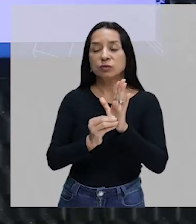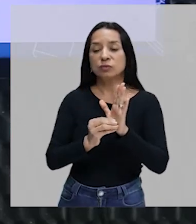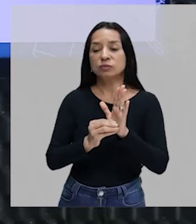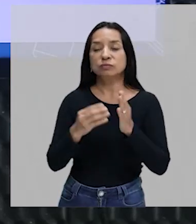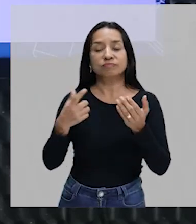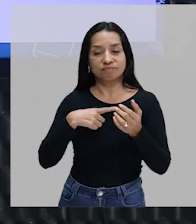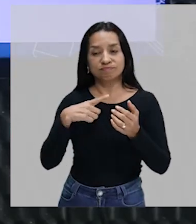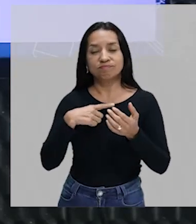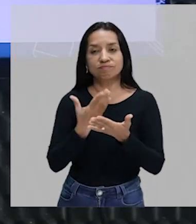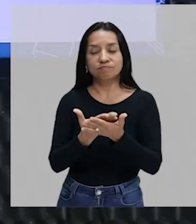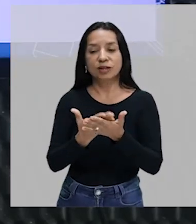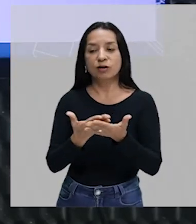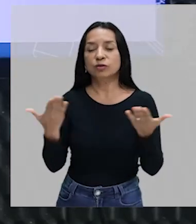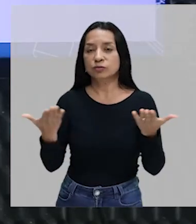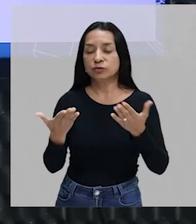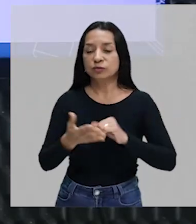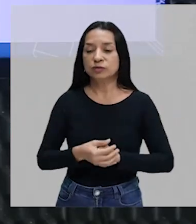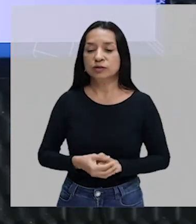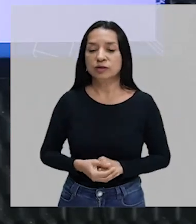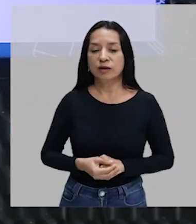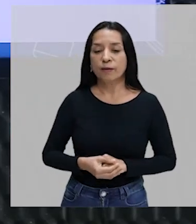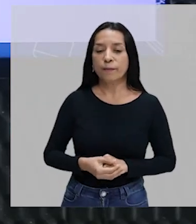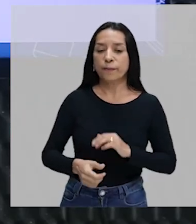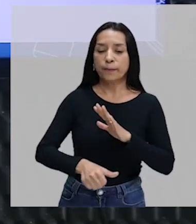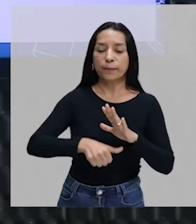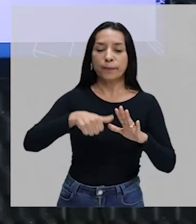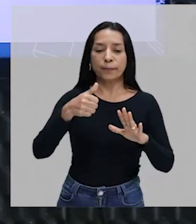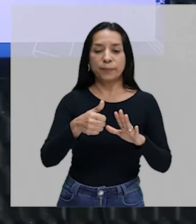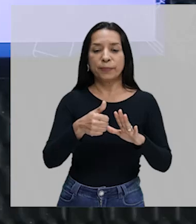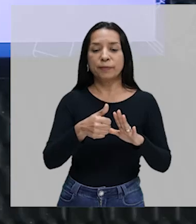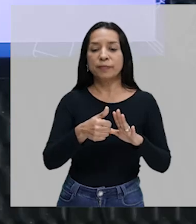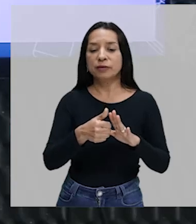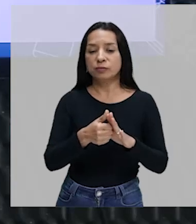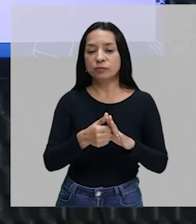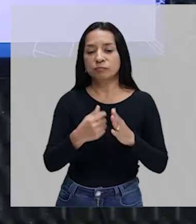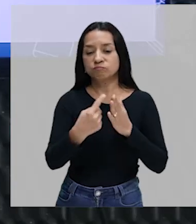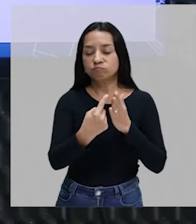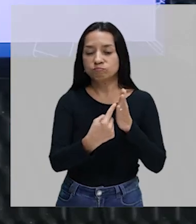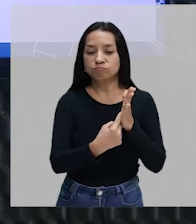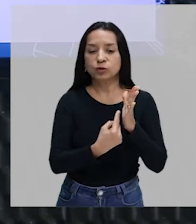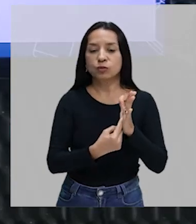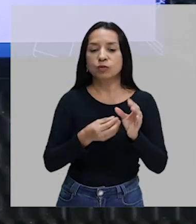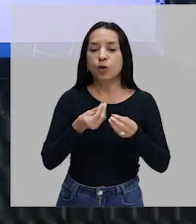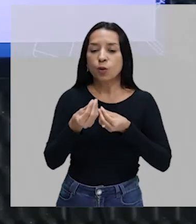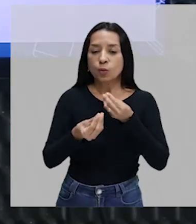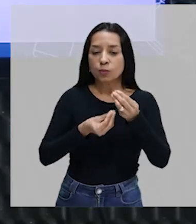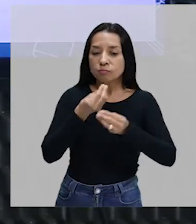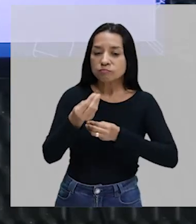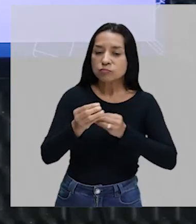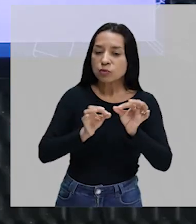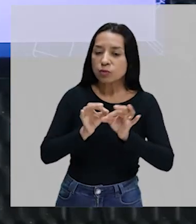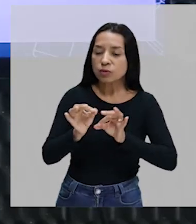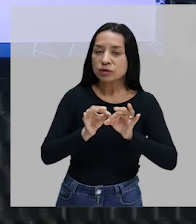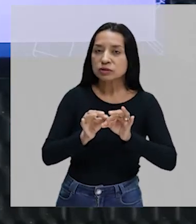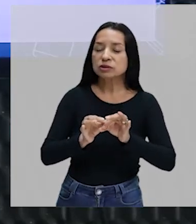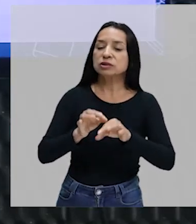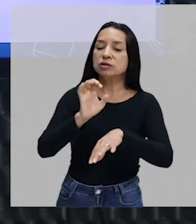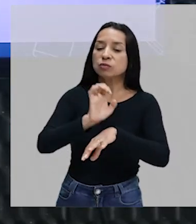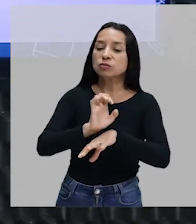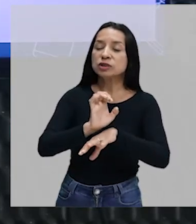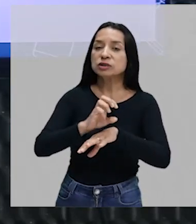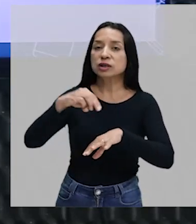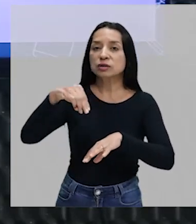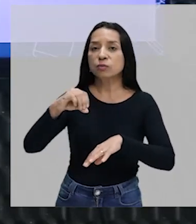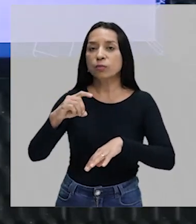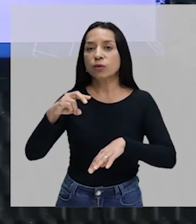vai começar a videoaula no primeiro tópico, tratando das formas de organização do Estado moderno. Aí